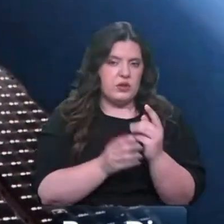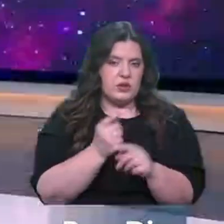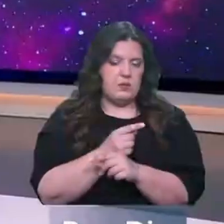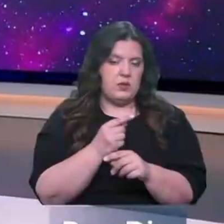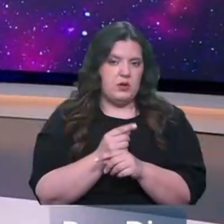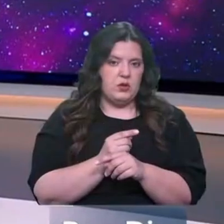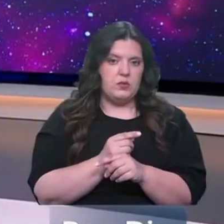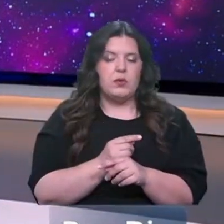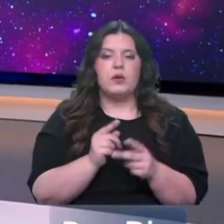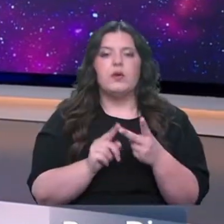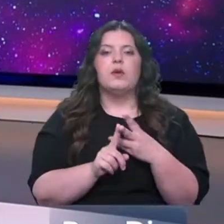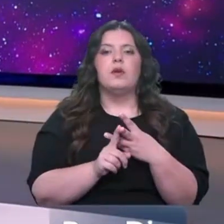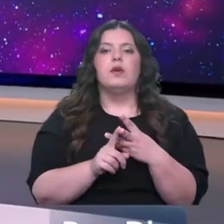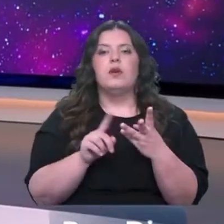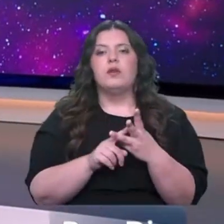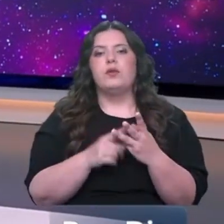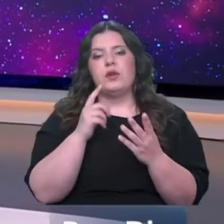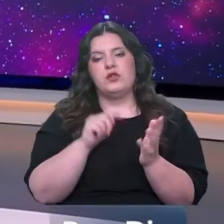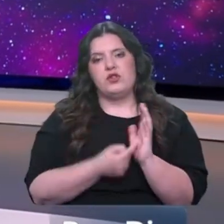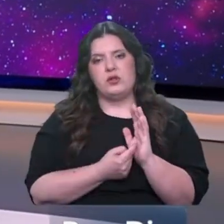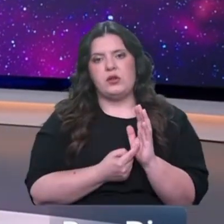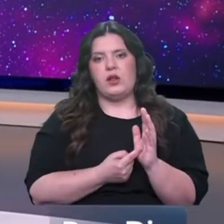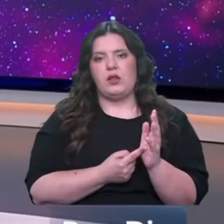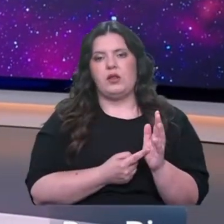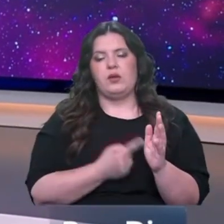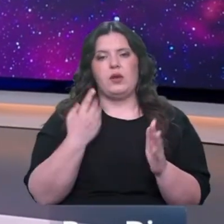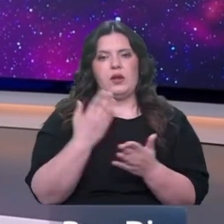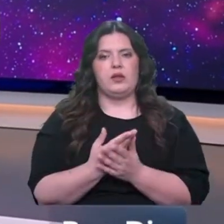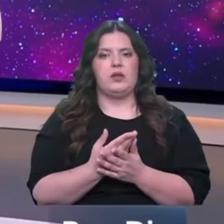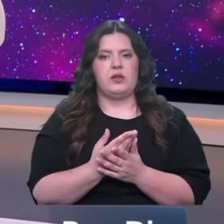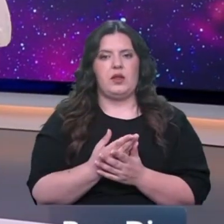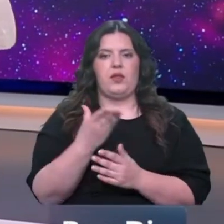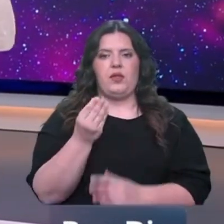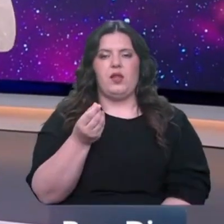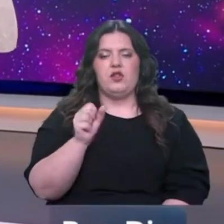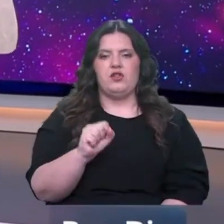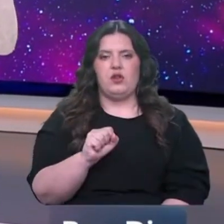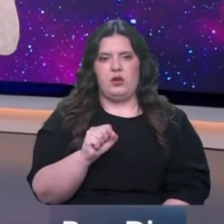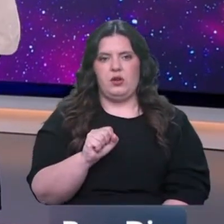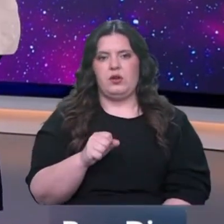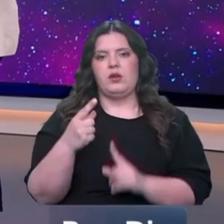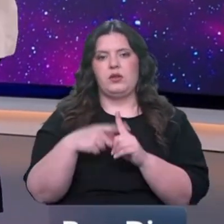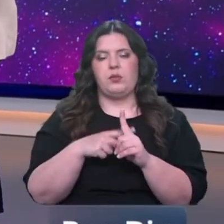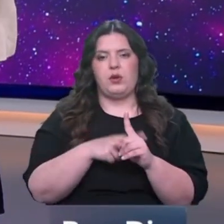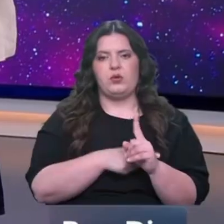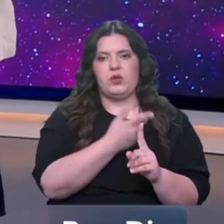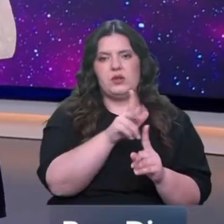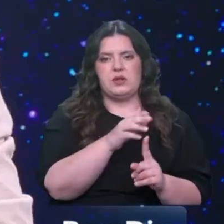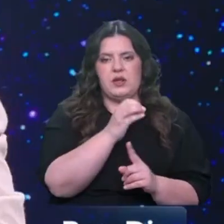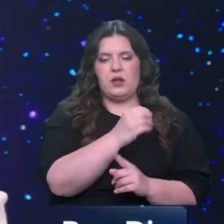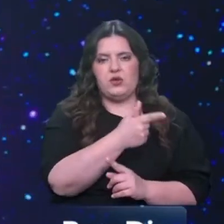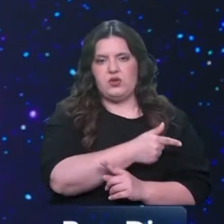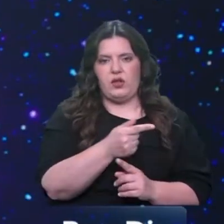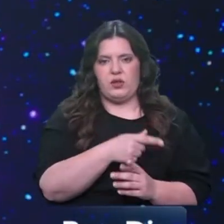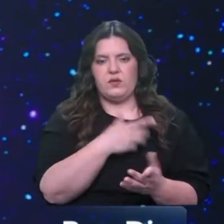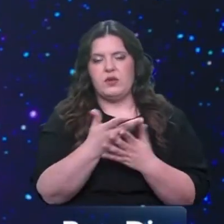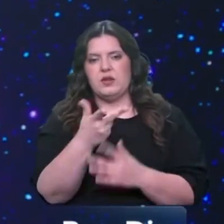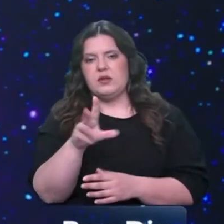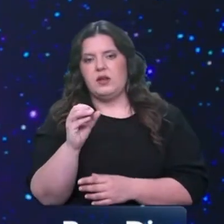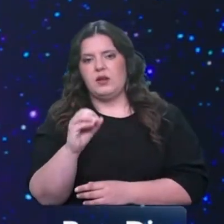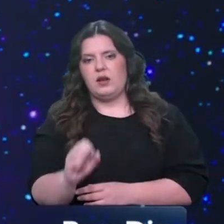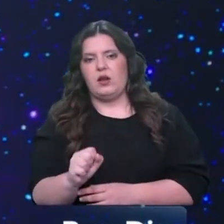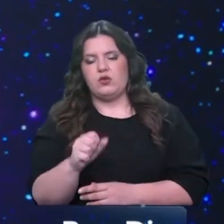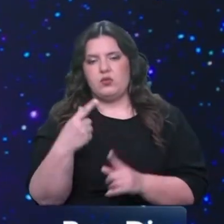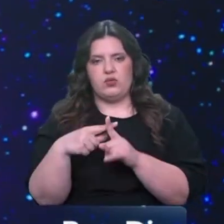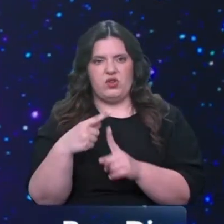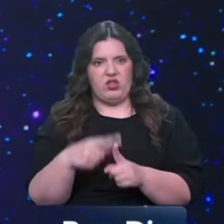luvas dos astronautas. Foi testada até à pressão de 10G, entre temperaturas de 100 graus negativos a 100 graus